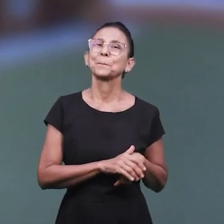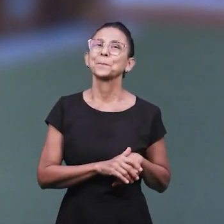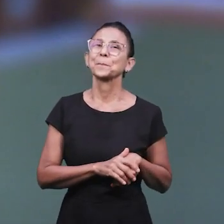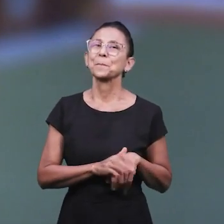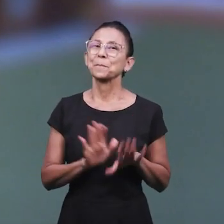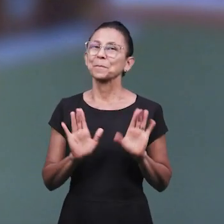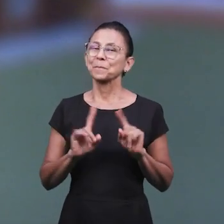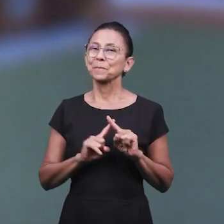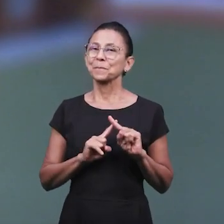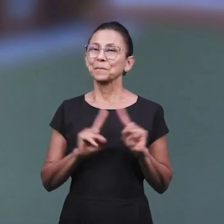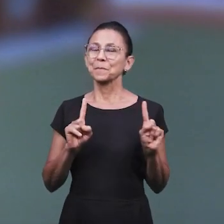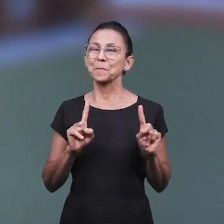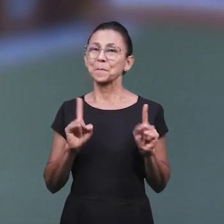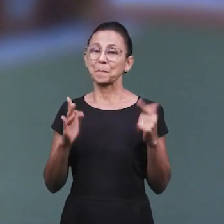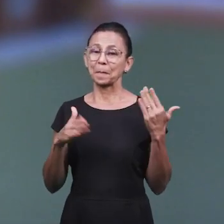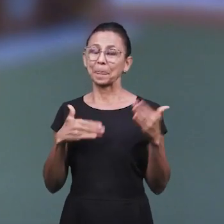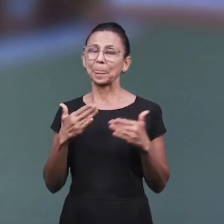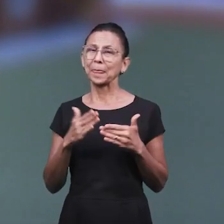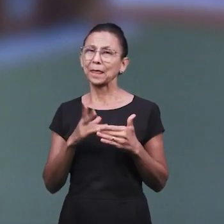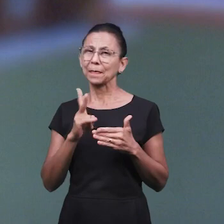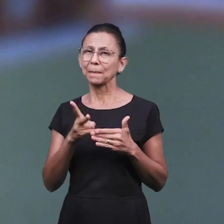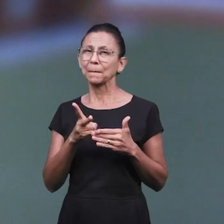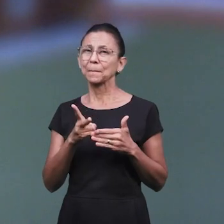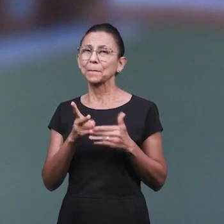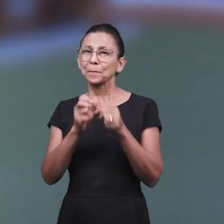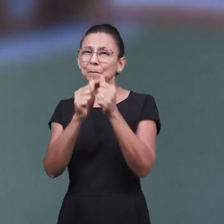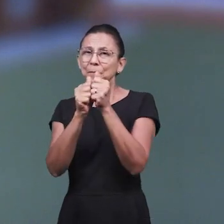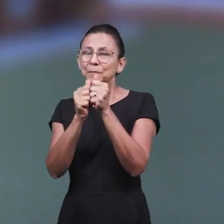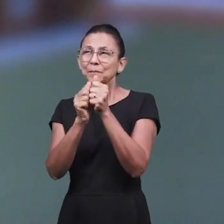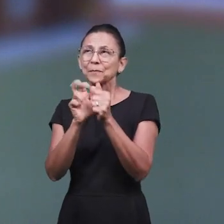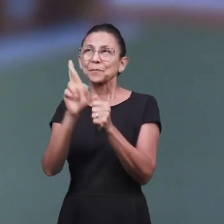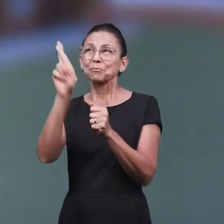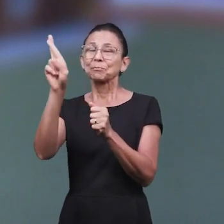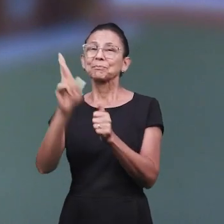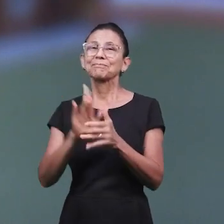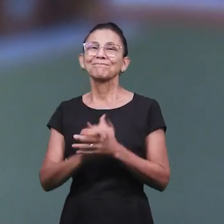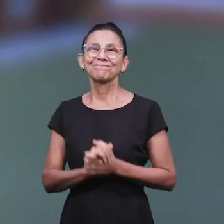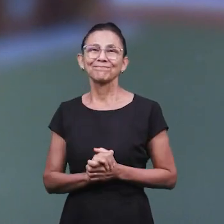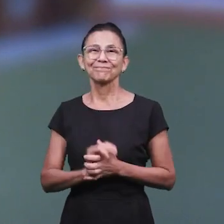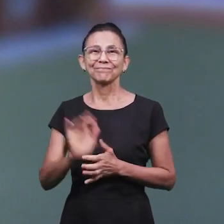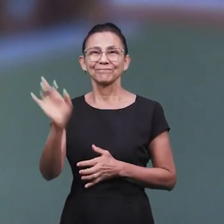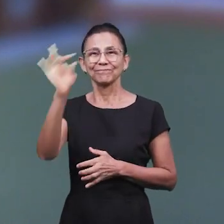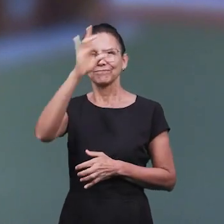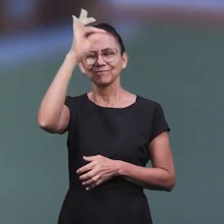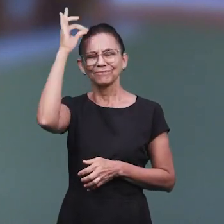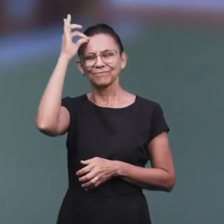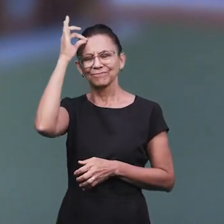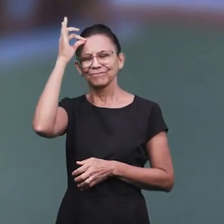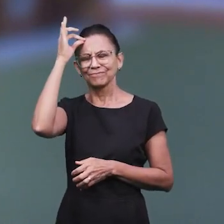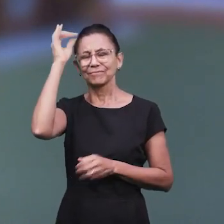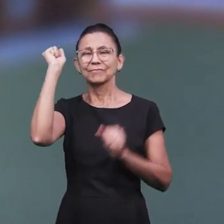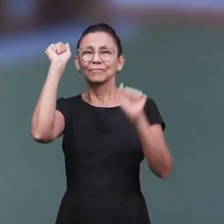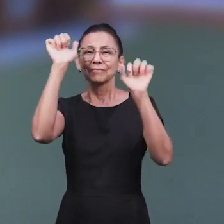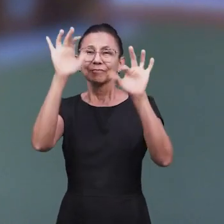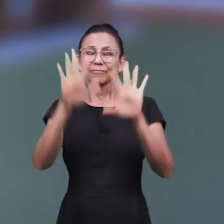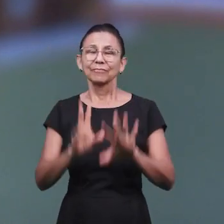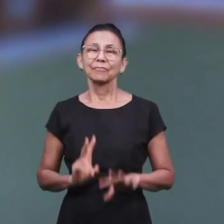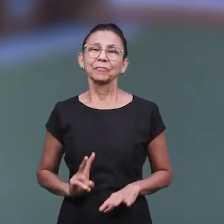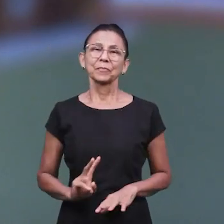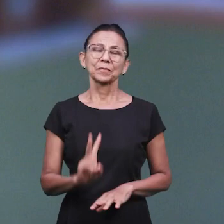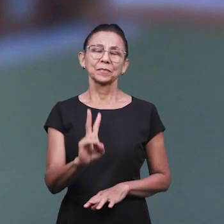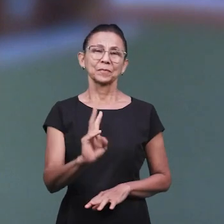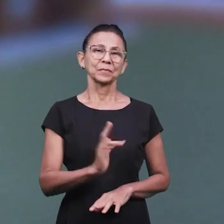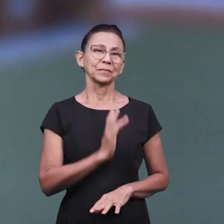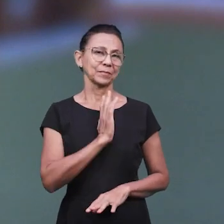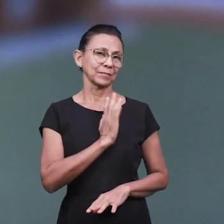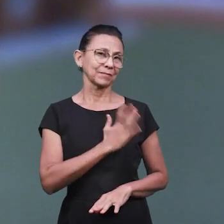nossa alegria, ela está no Senhor. A bênção do Espírito Santo, ela continua presente no